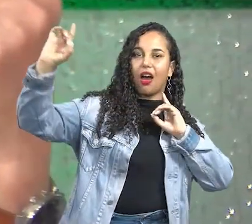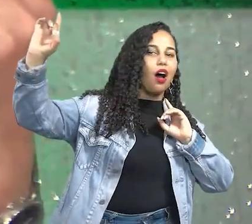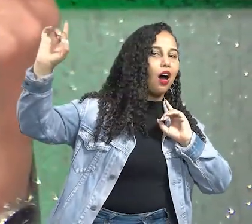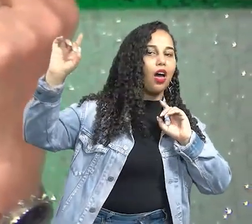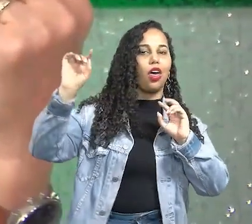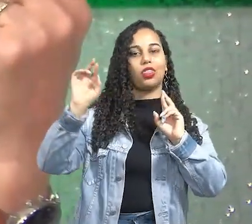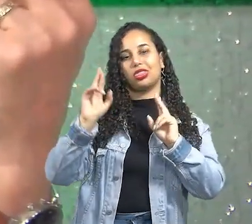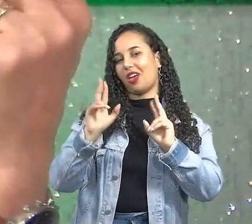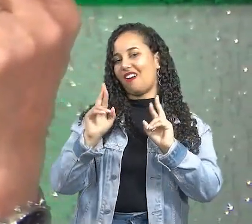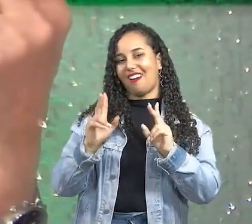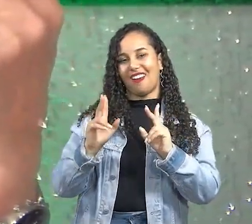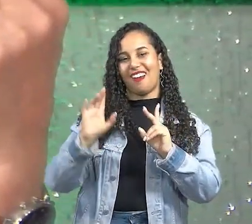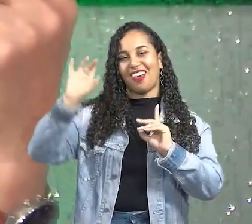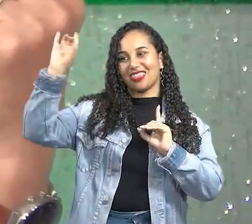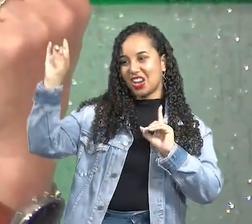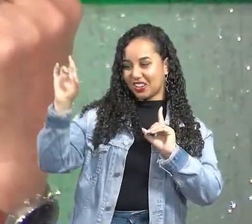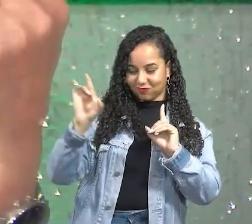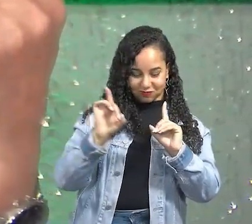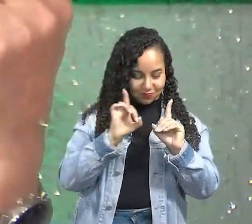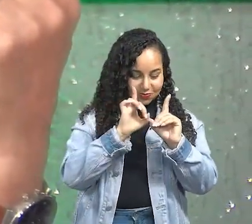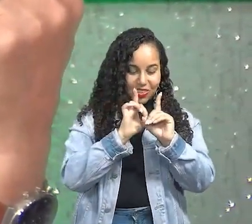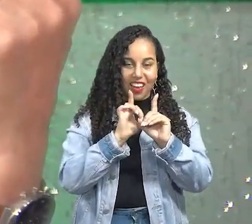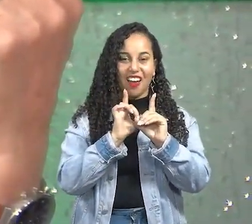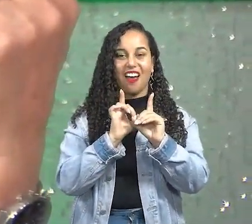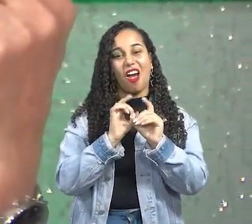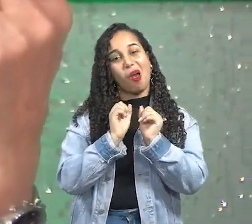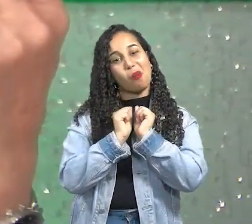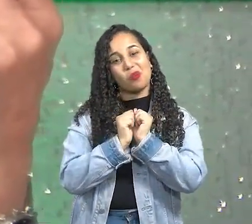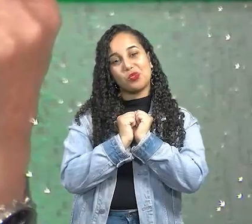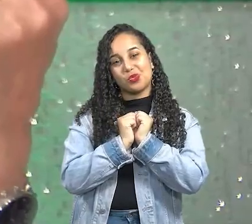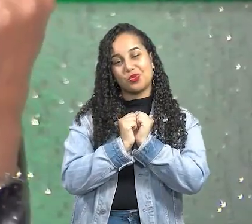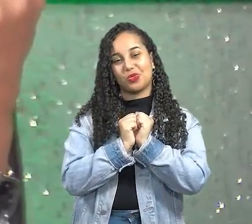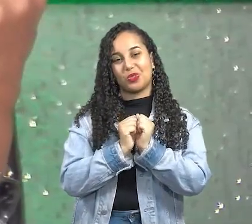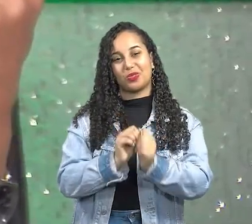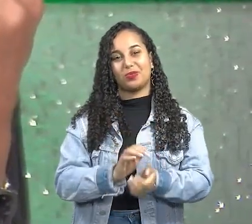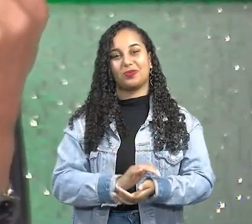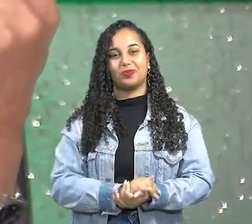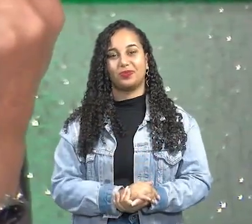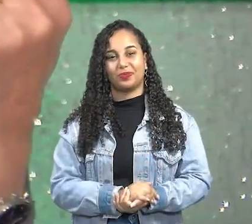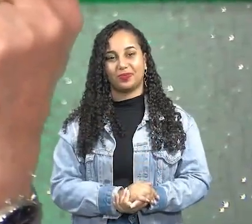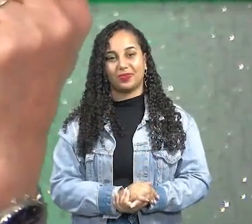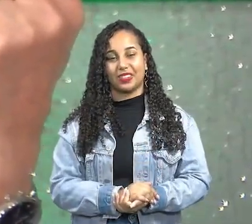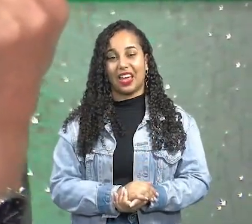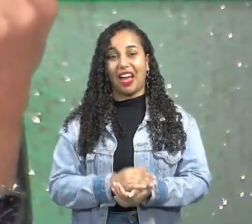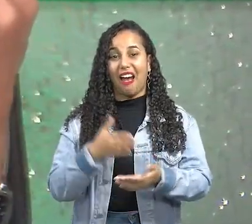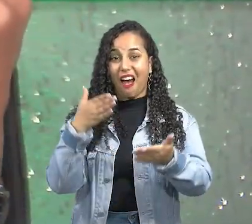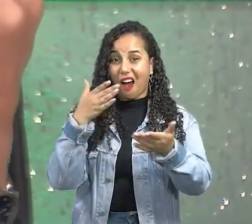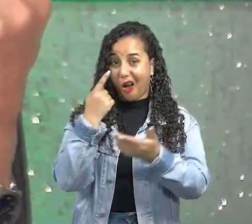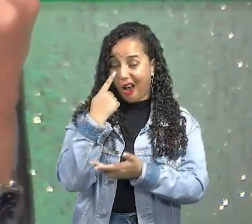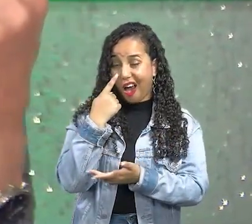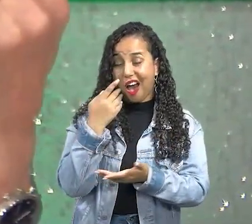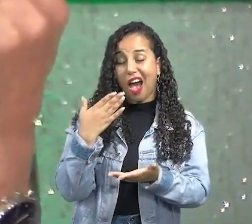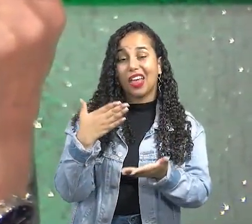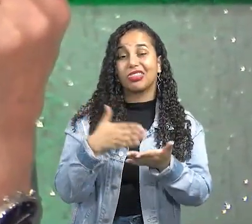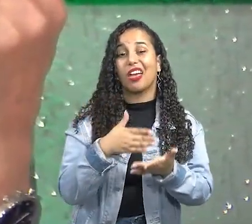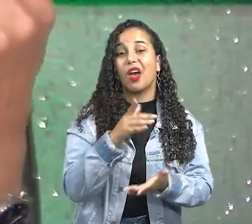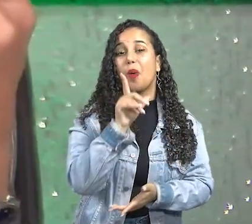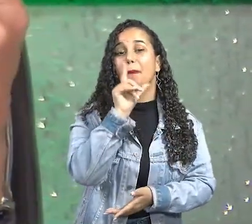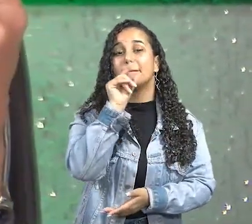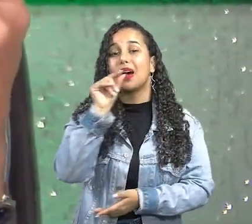um Deus longínquo, um Deus que você tem que gritar desesperadamente. Até o